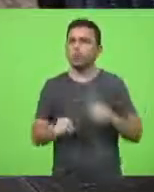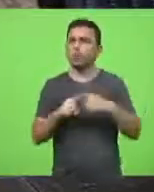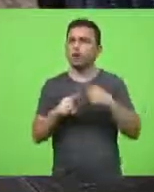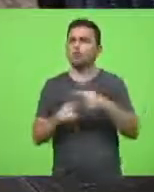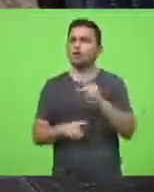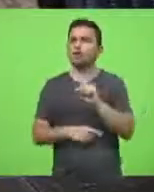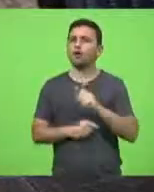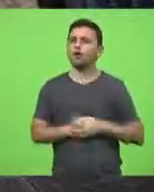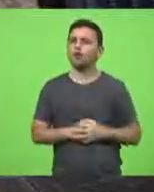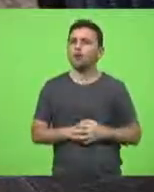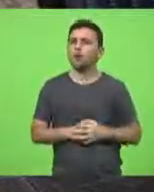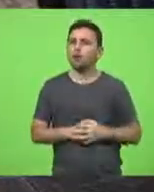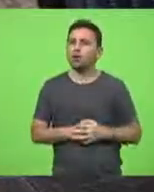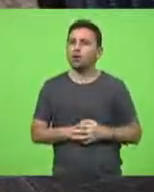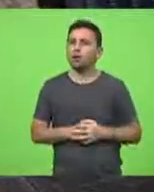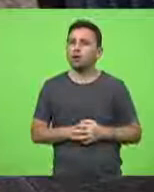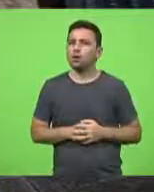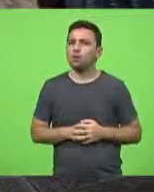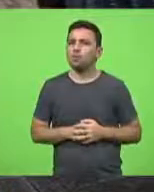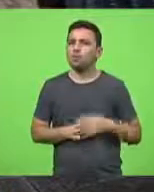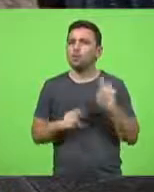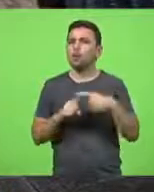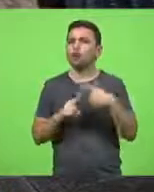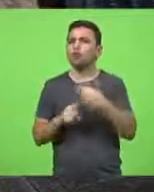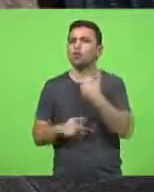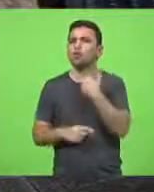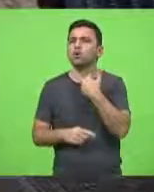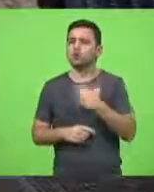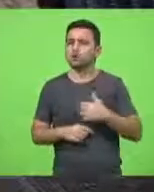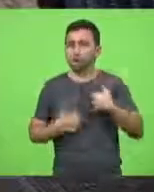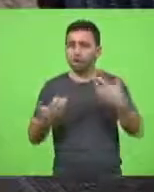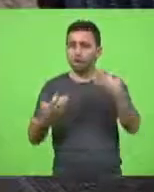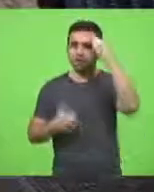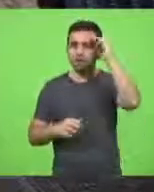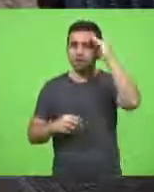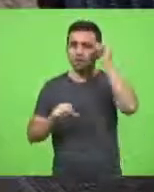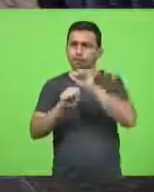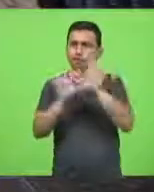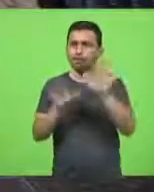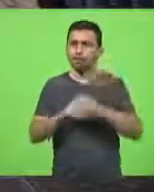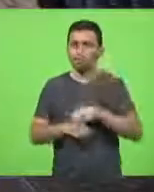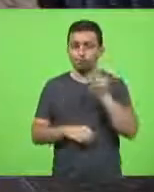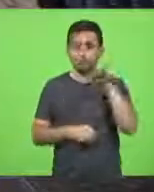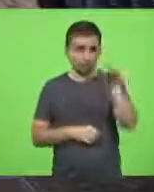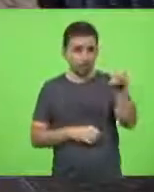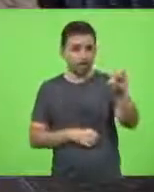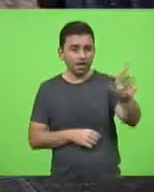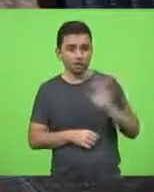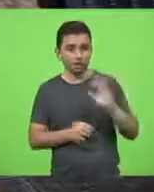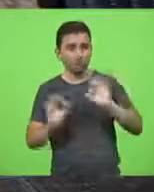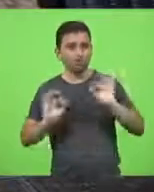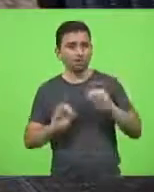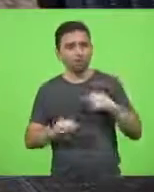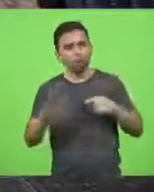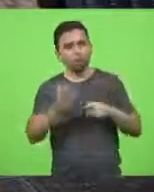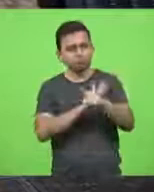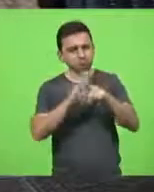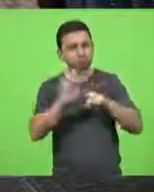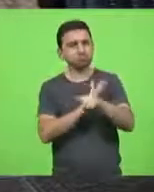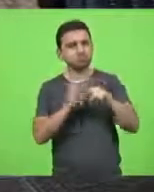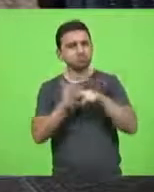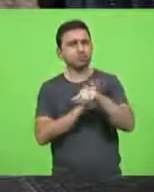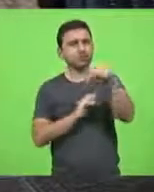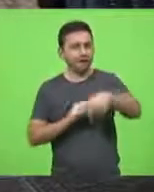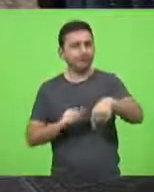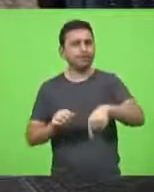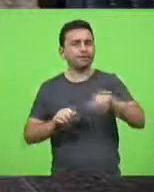senhor não permite que novas empresas entrem no sistema. Eu quero entender. Como o senhor não me responde, eu vou ficar perguntando aqui. Enquanto